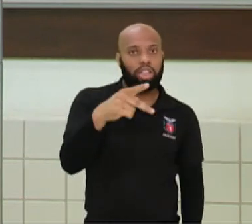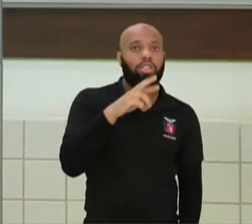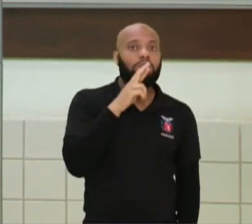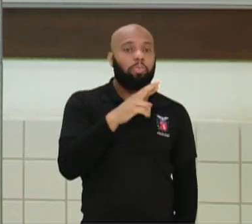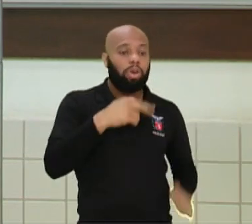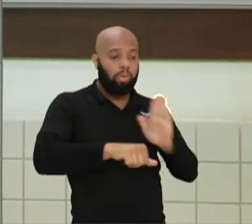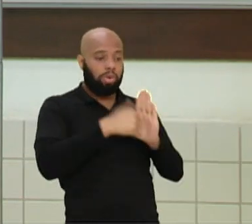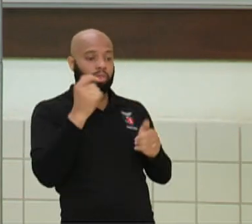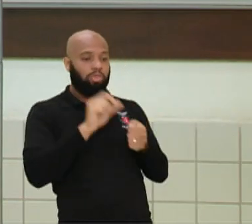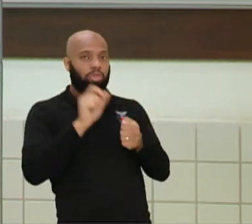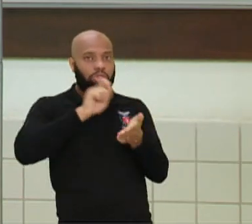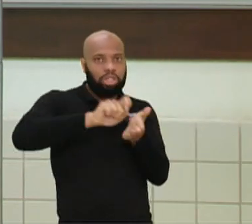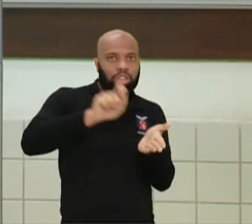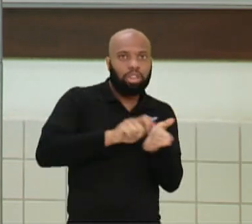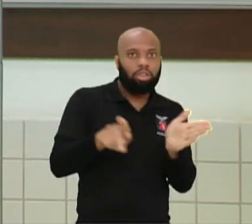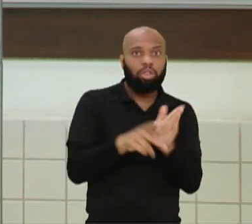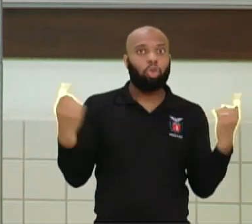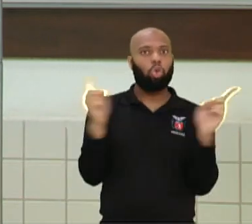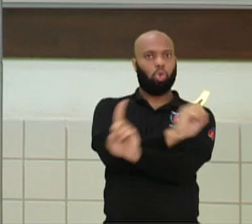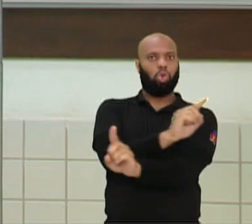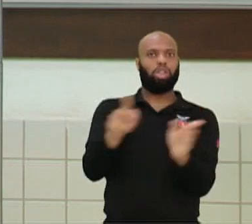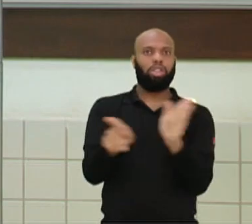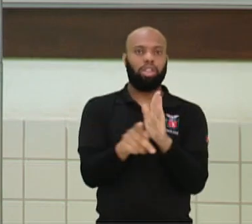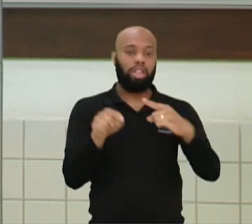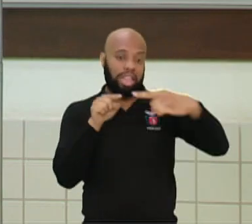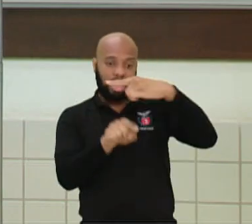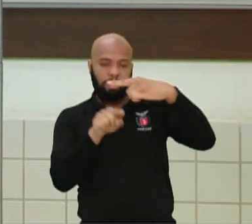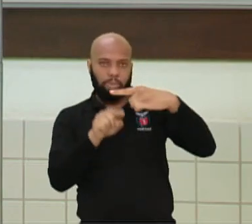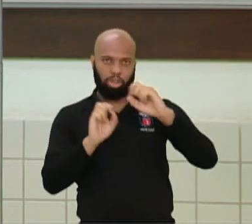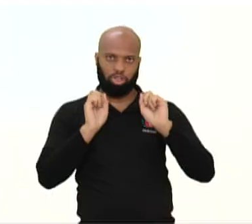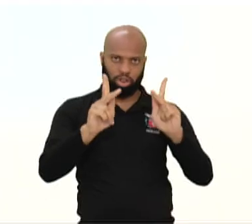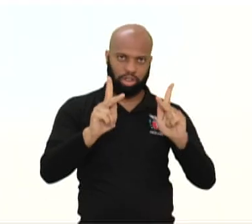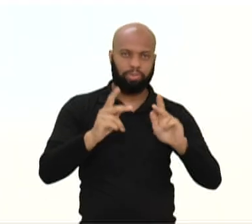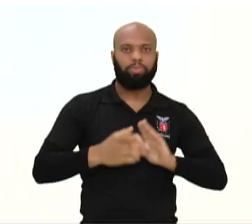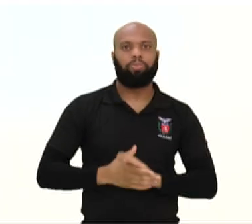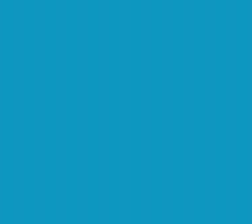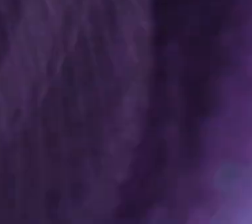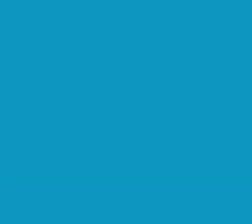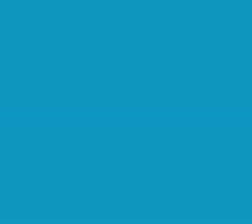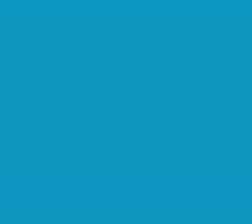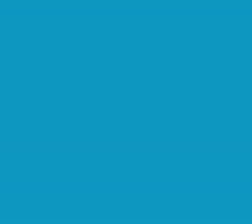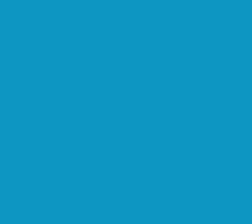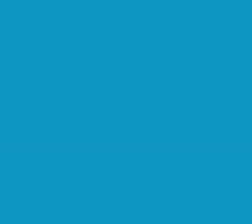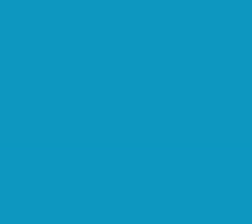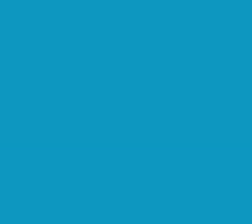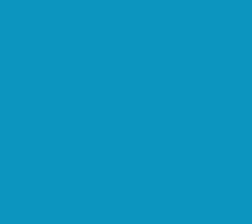primeiro escrever o conjugado do denominador. Vamos lá?